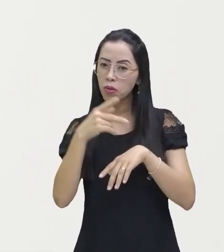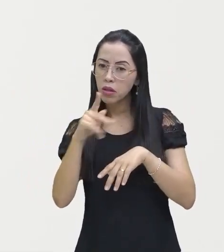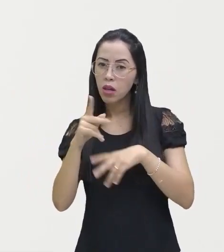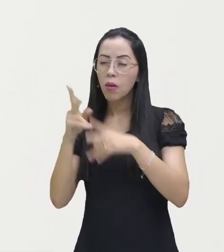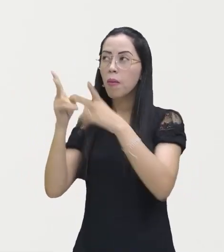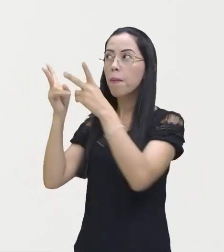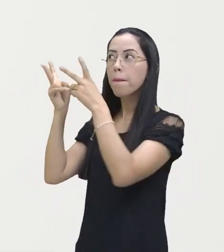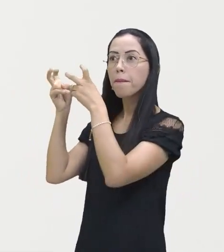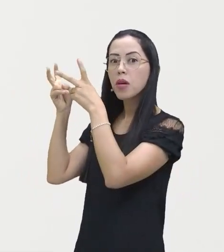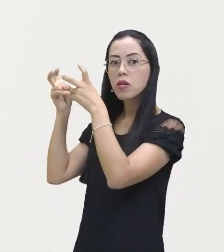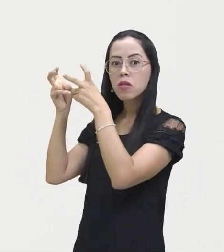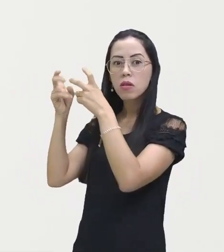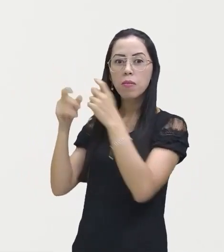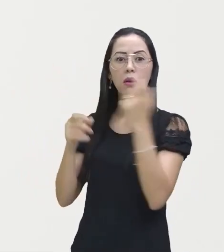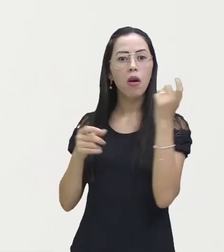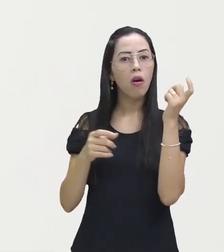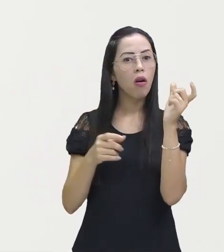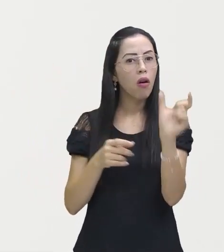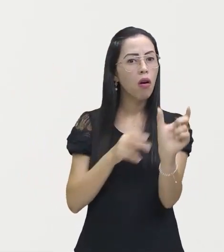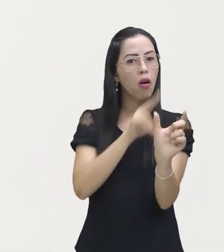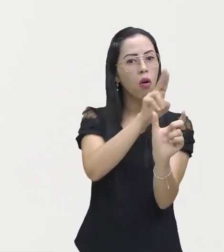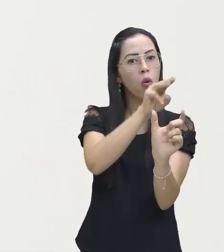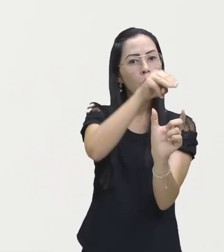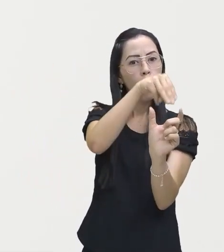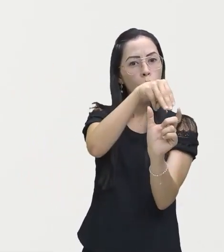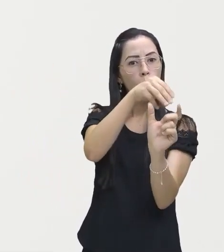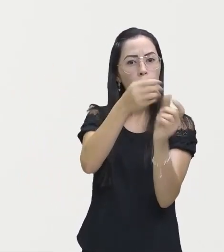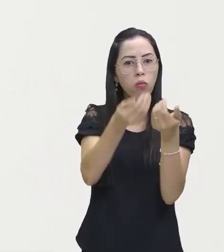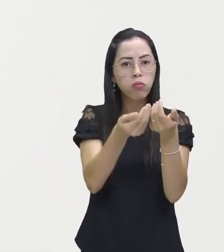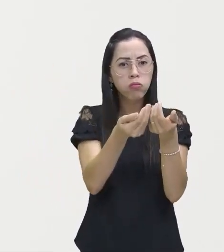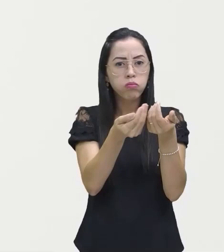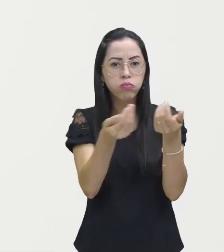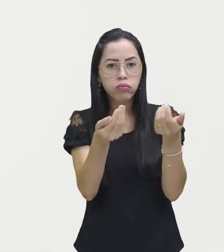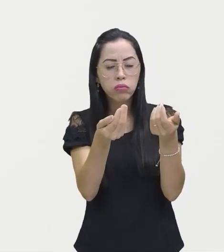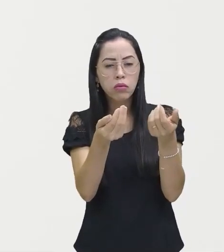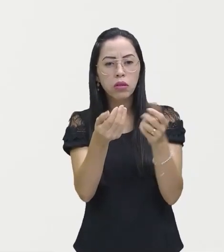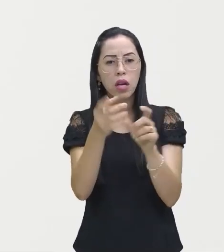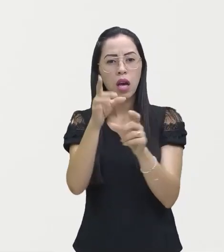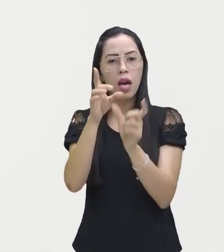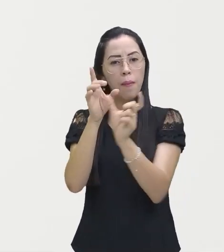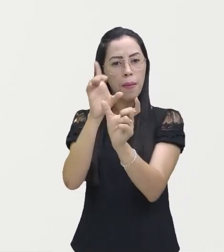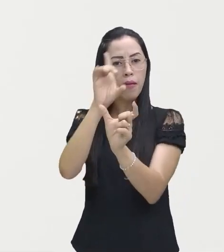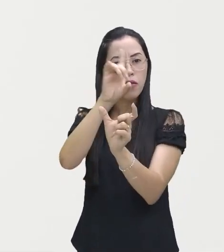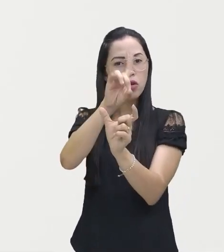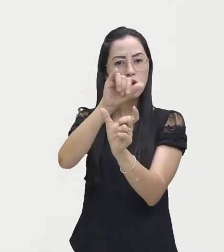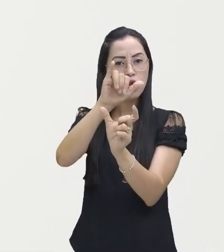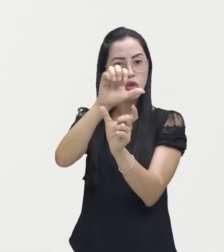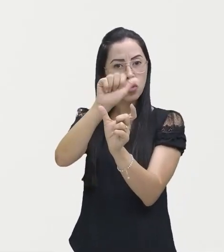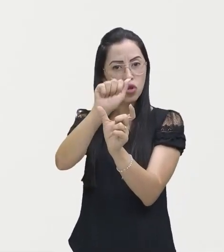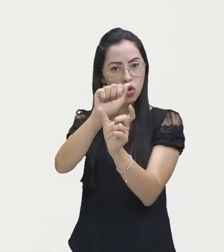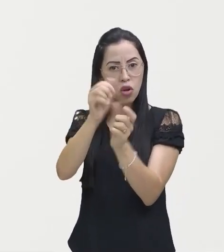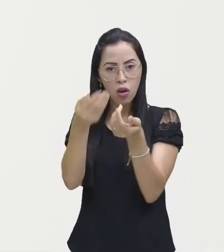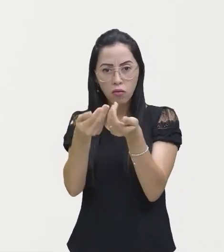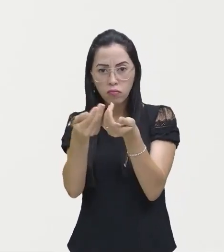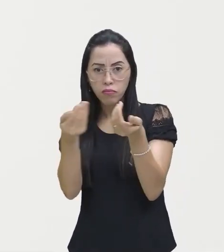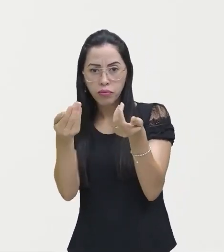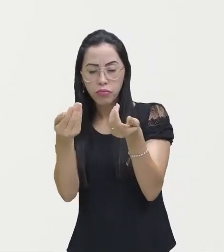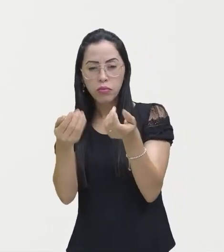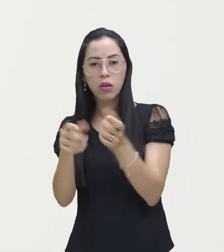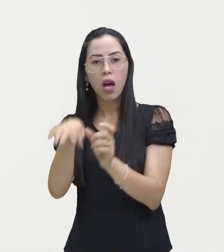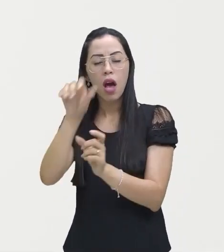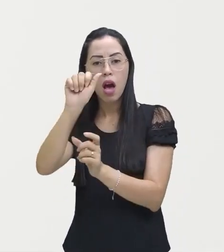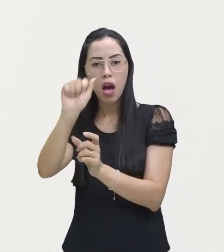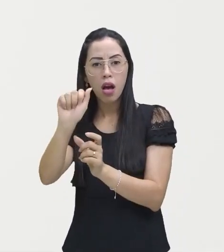bem que também precisa ter um espaço para ser uma frase significativa.